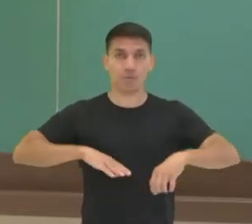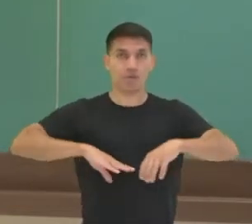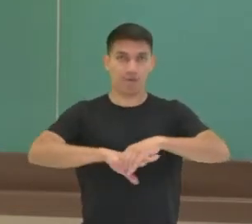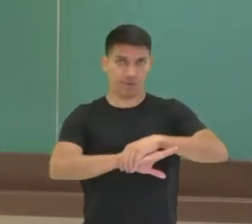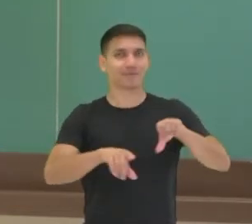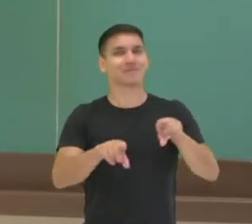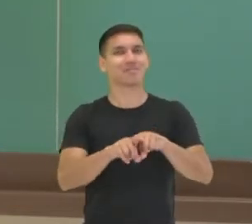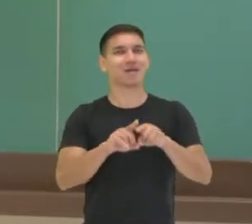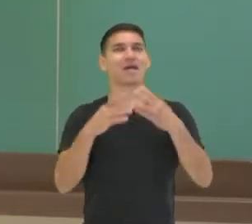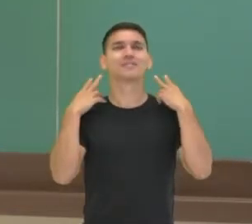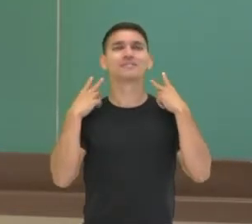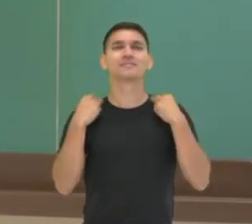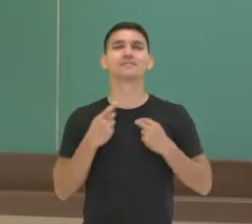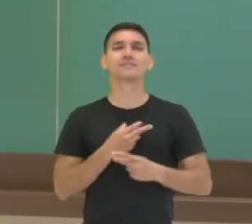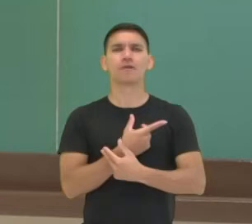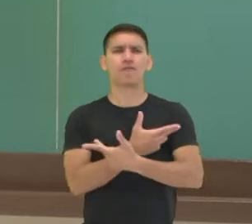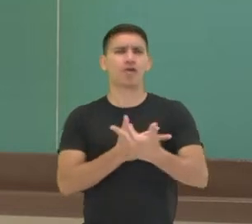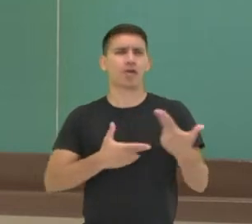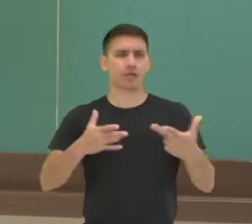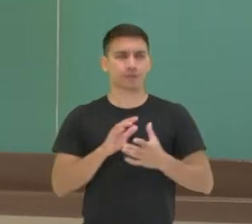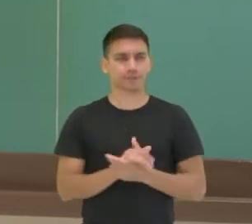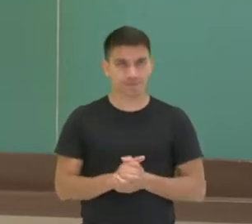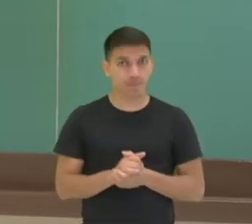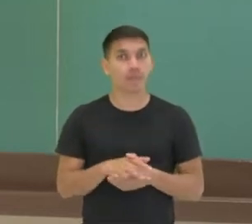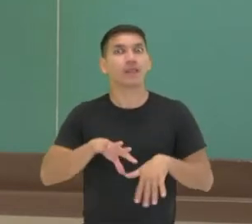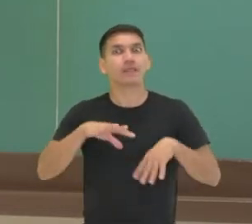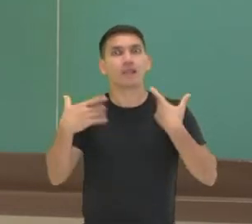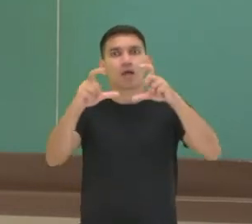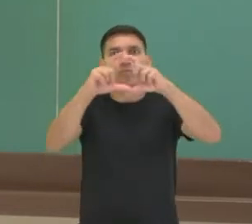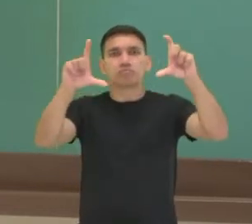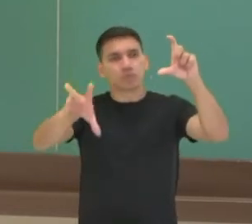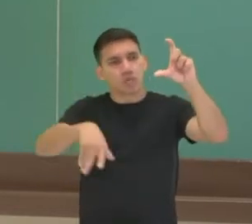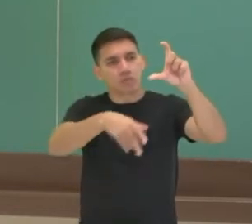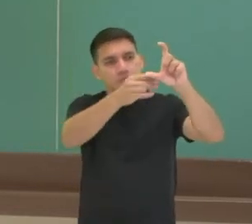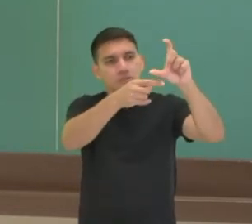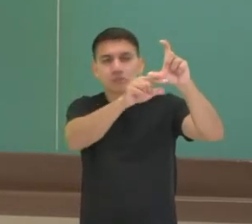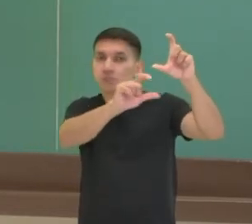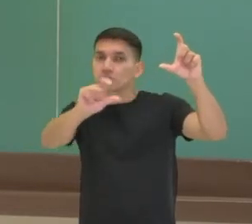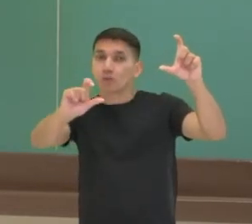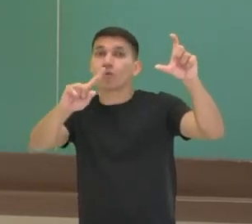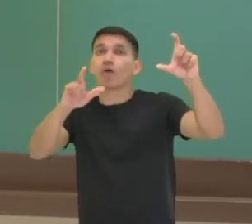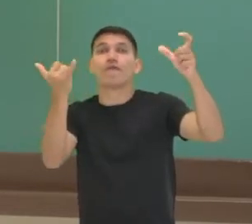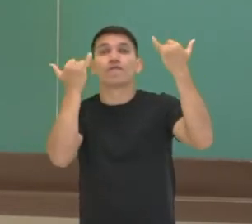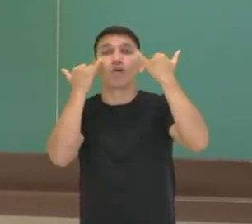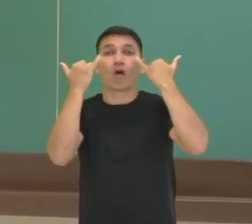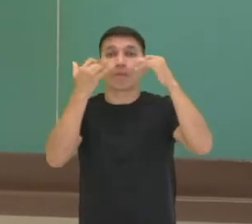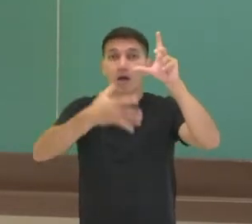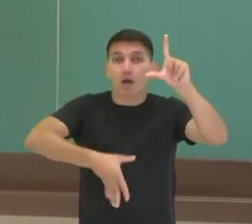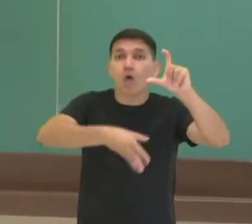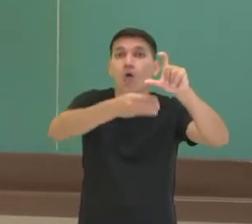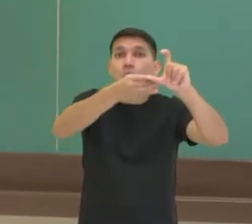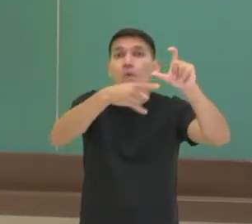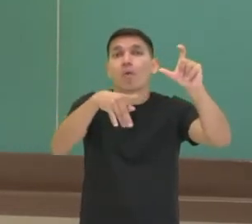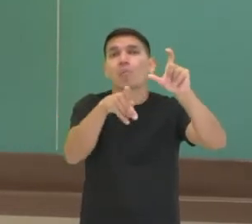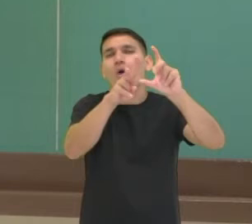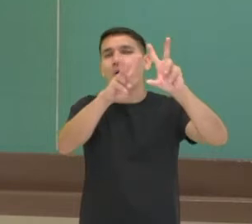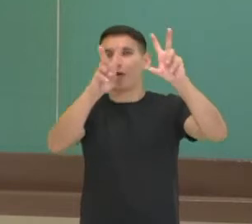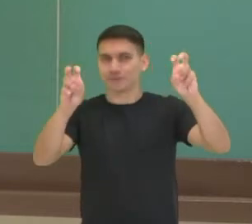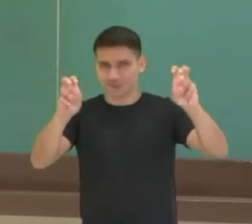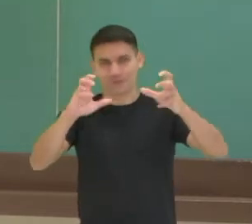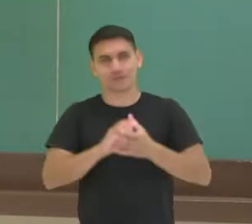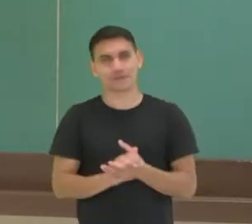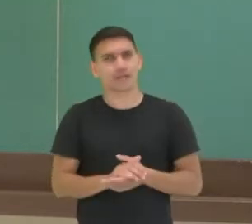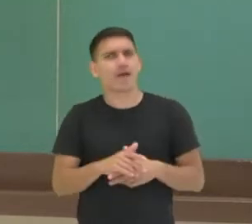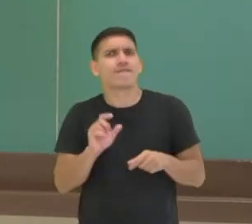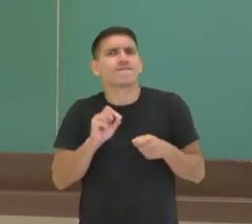e acessórios, né? Então, no subtítulo, o que a gente percebe? Que existe uma informação complementar ao título,